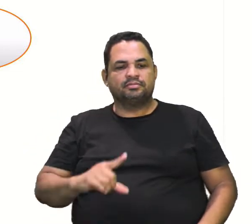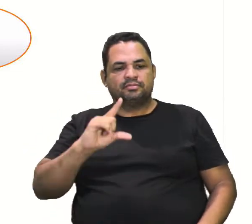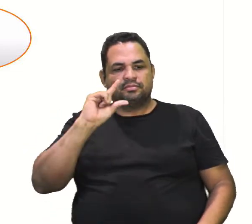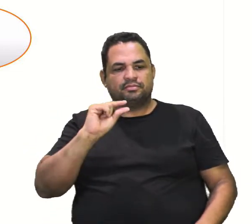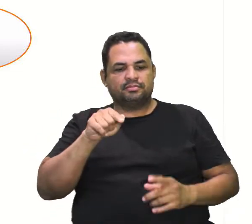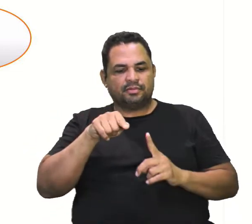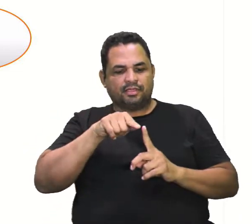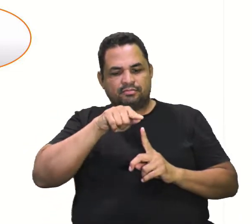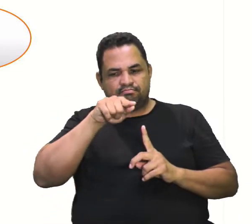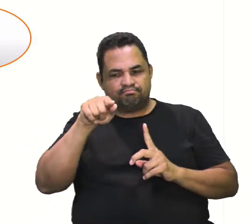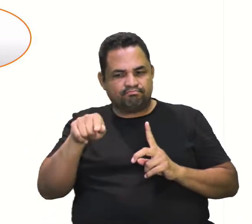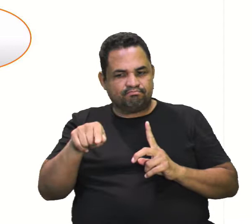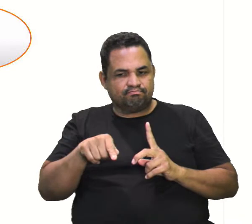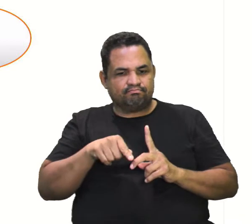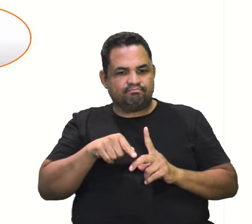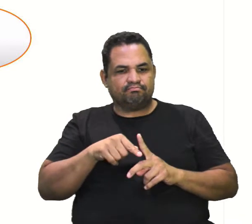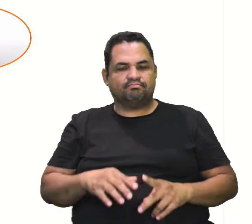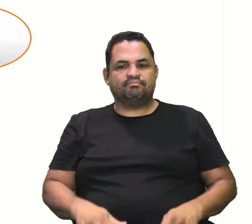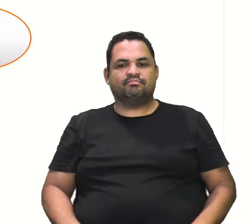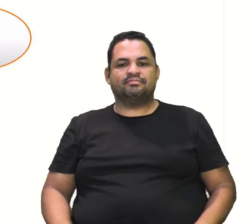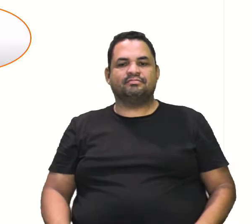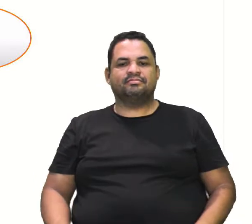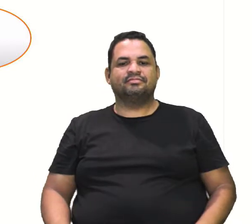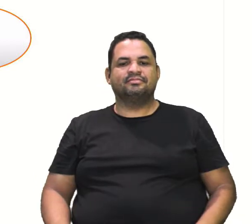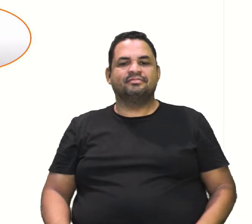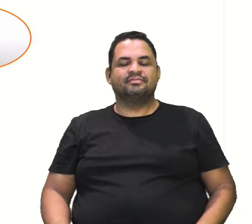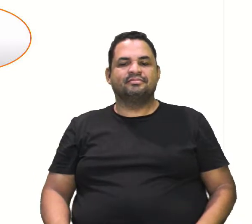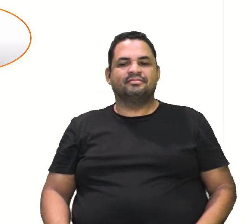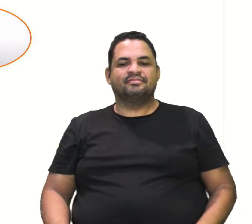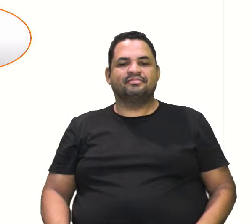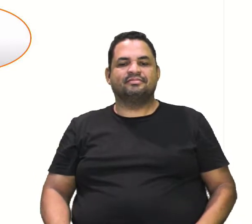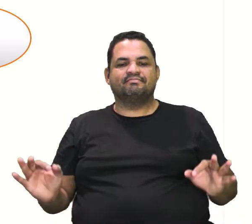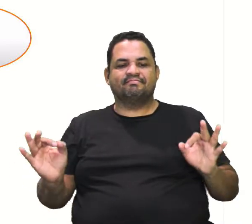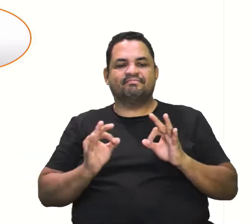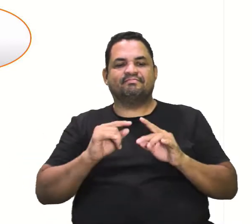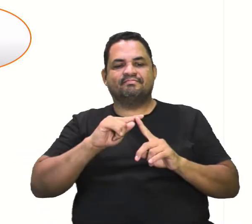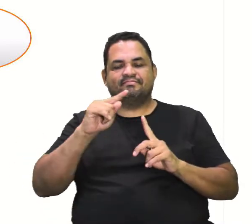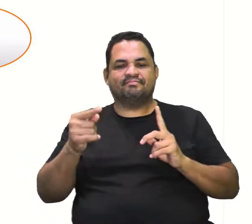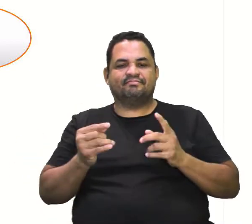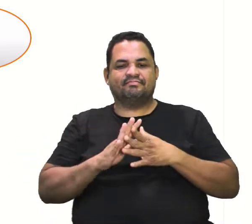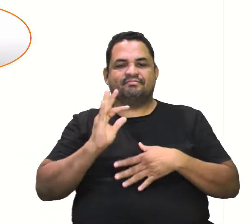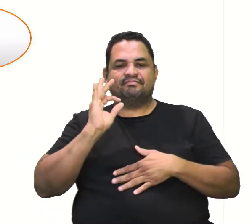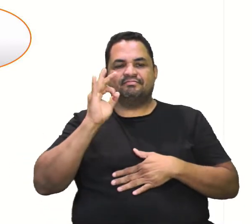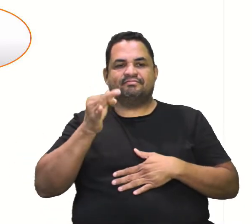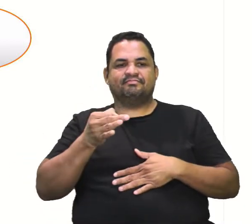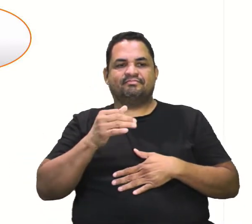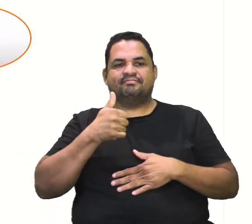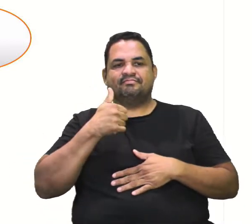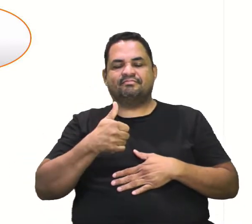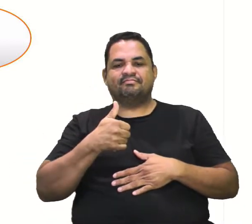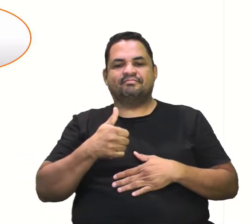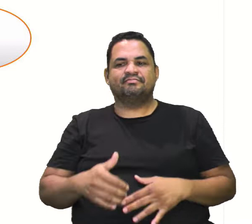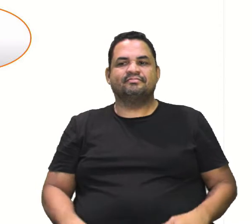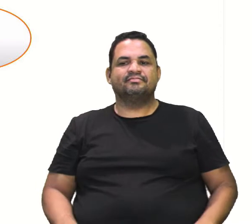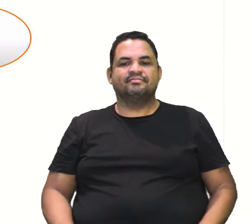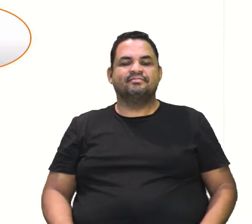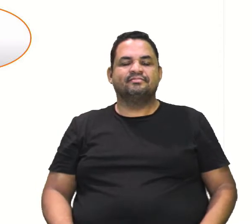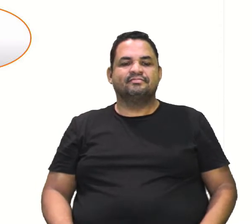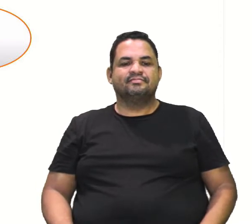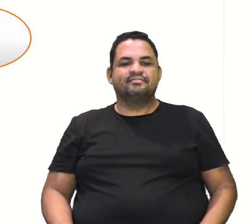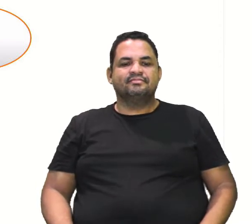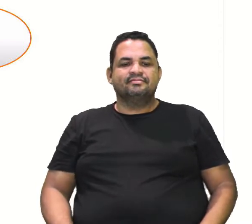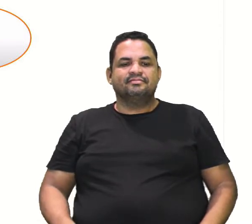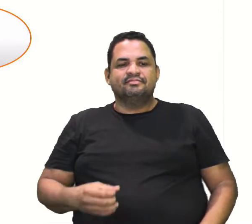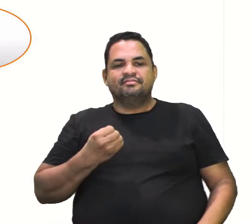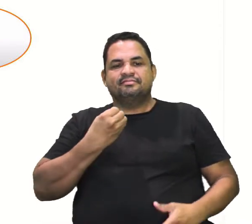mais arredondada, se zerou, arredondou de vez. É uma circunferência perfeita. Arredondou de vez, certo? Beleza? Então, essa parte